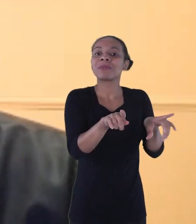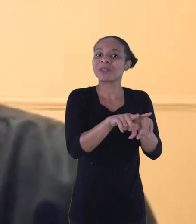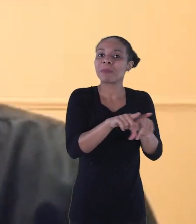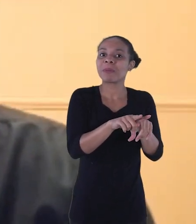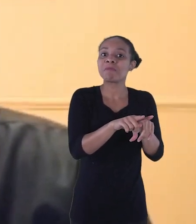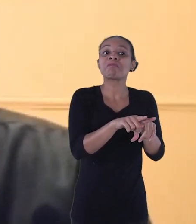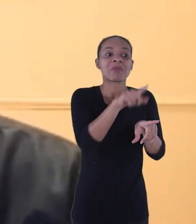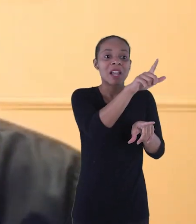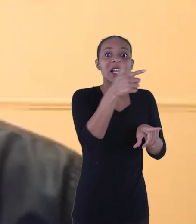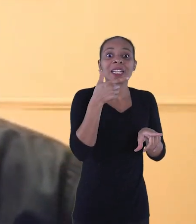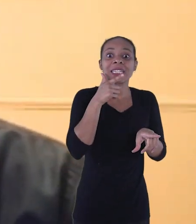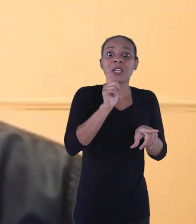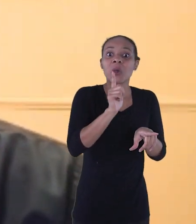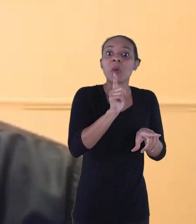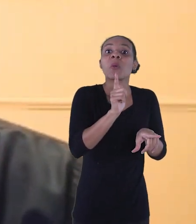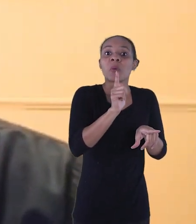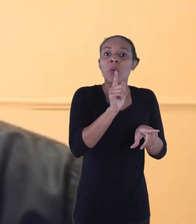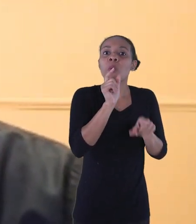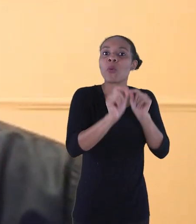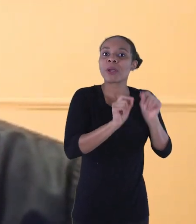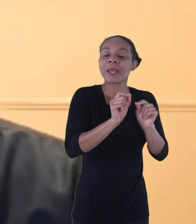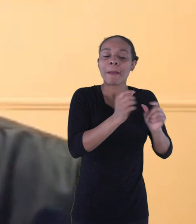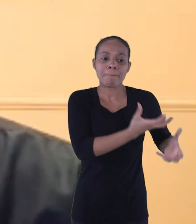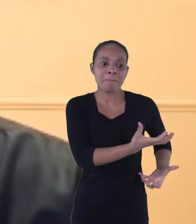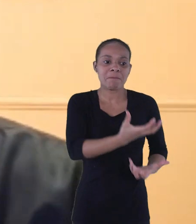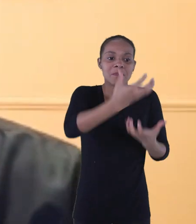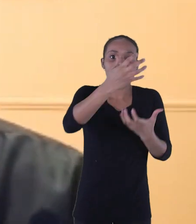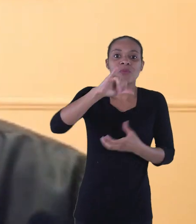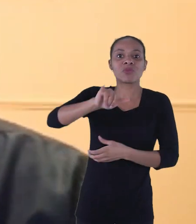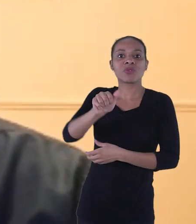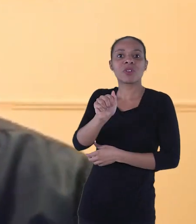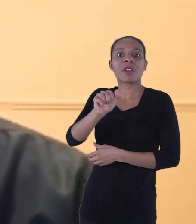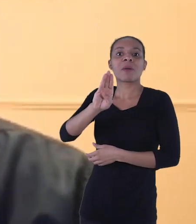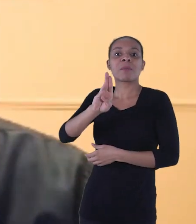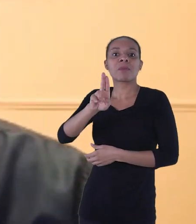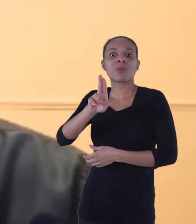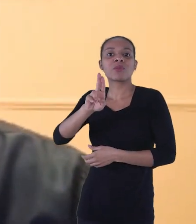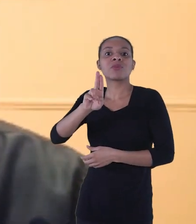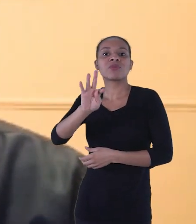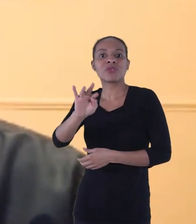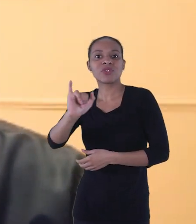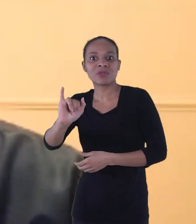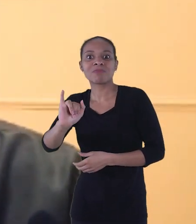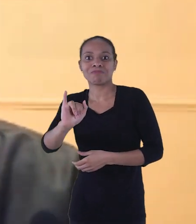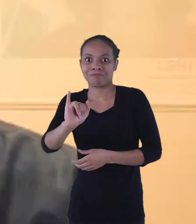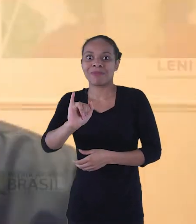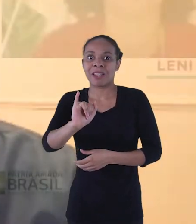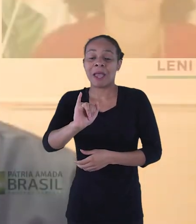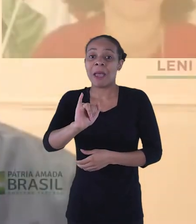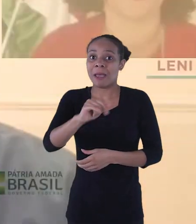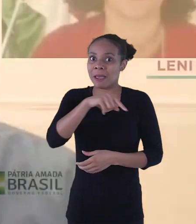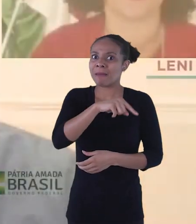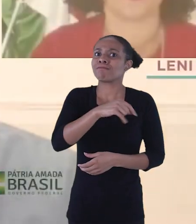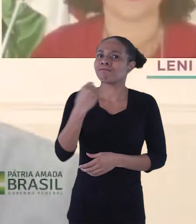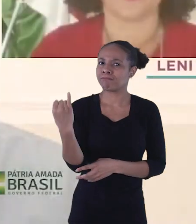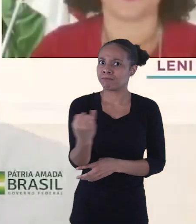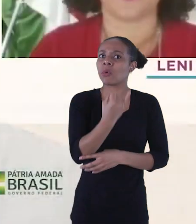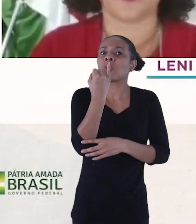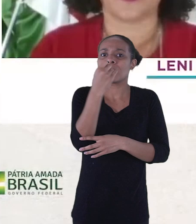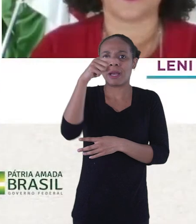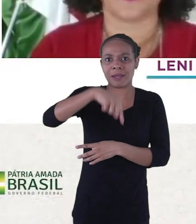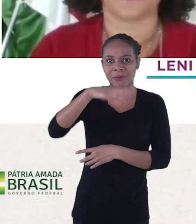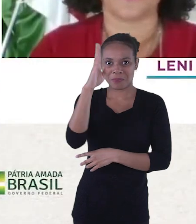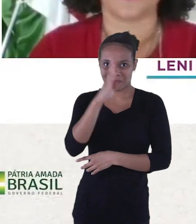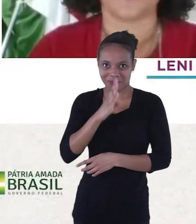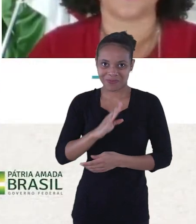em 2009, esse Prêmio Jabuti, que é o maior prêmio literário do Brasil. Boa noite a vocês, obrigado pela participação aqui no Sempre um